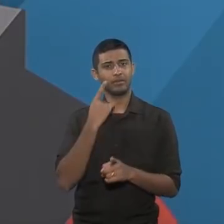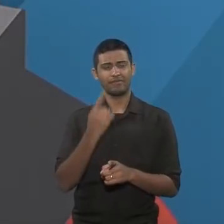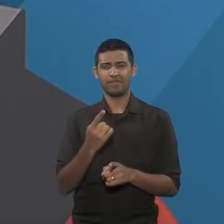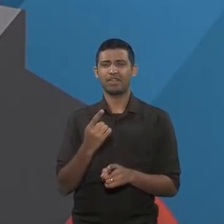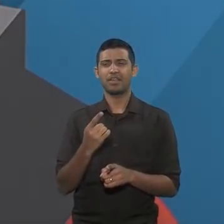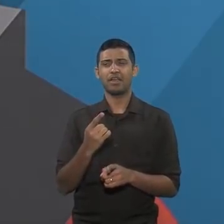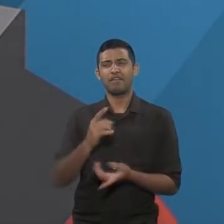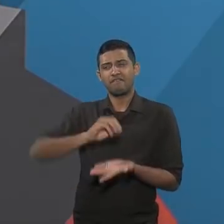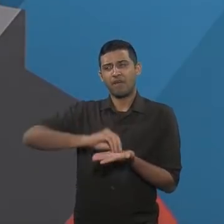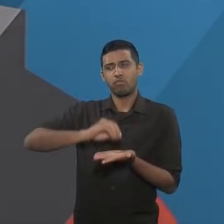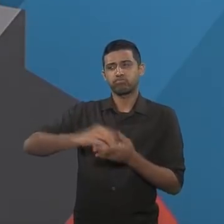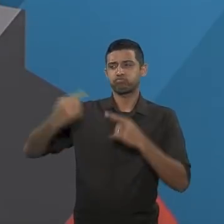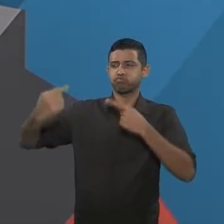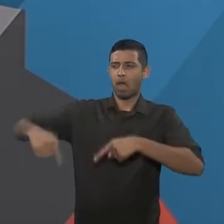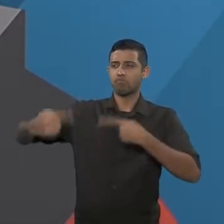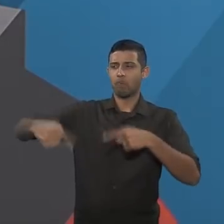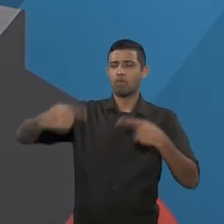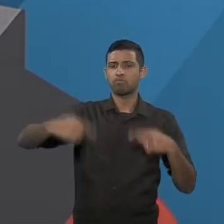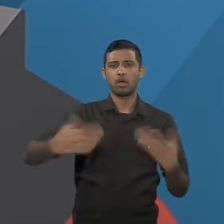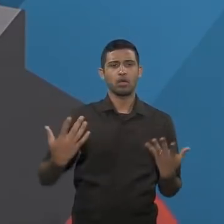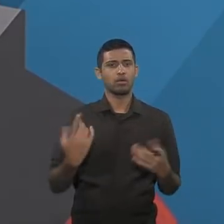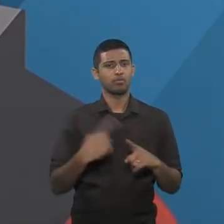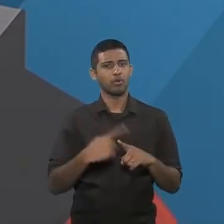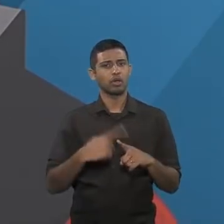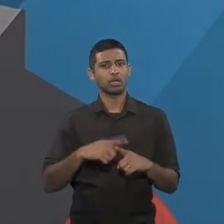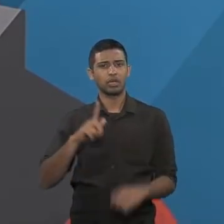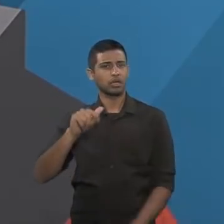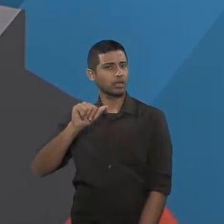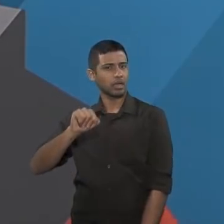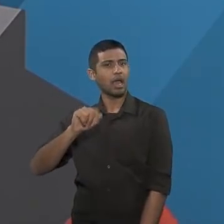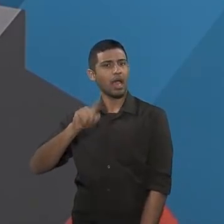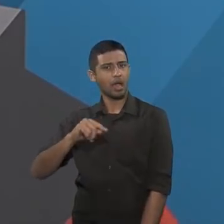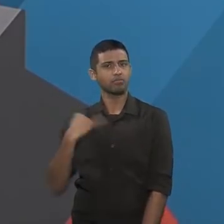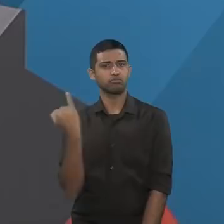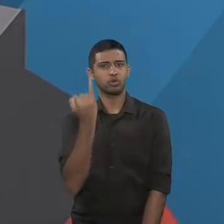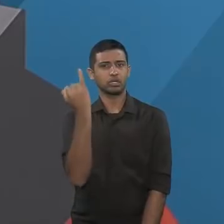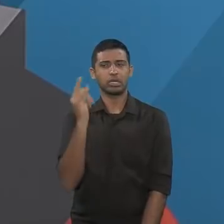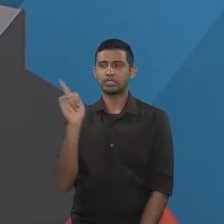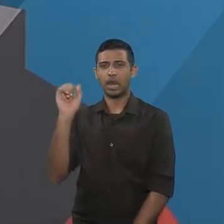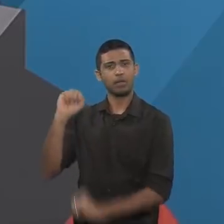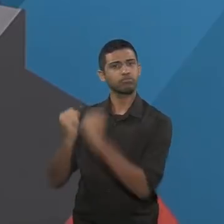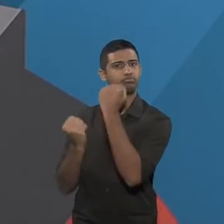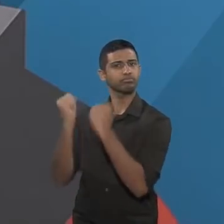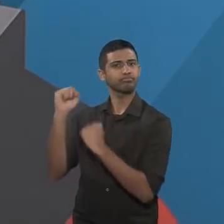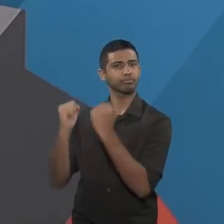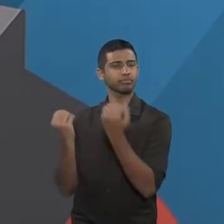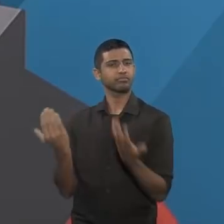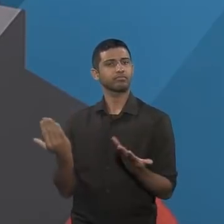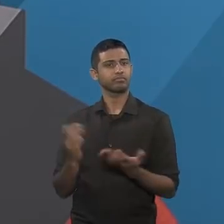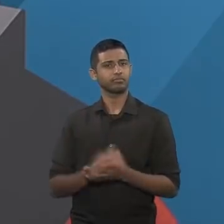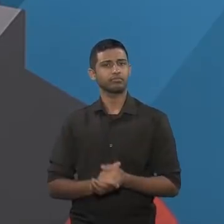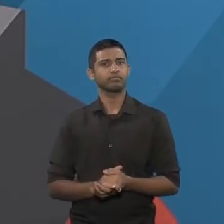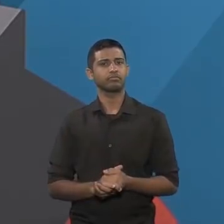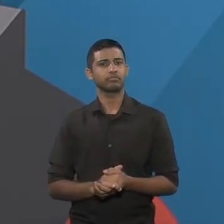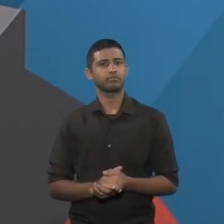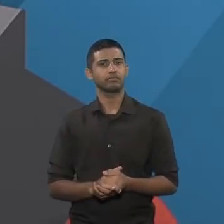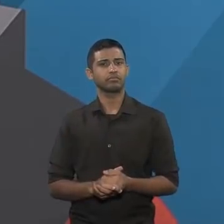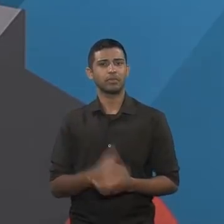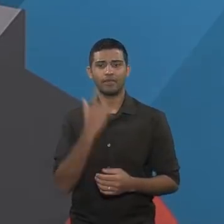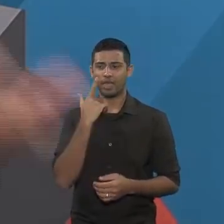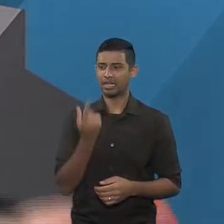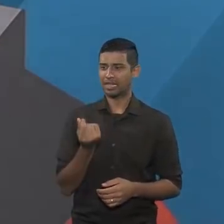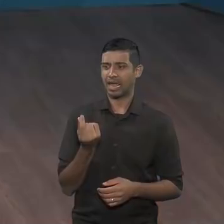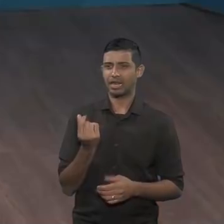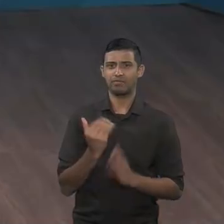de competitividade. Por quê? O gás é muito importante para o setor produtivo, para as indústrias. E se você tem